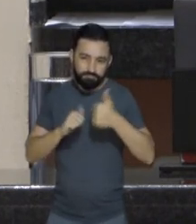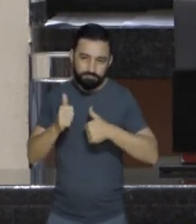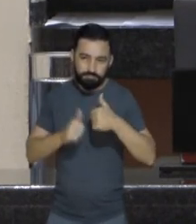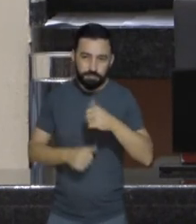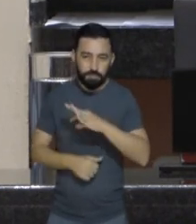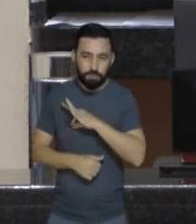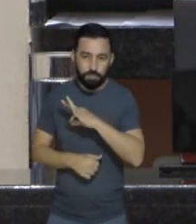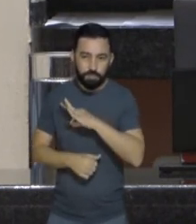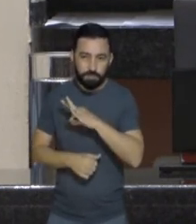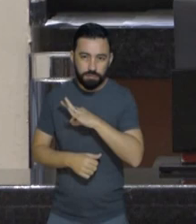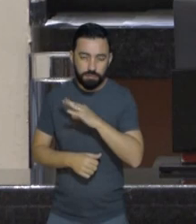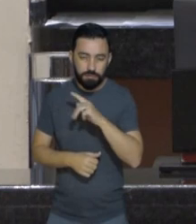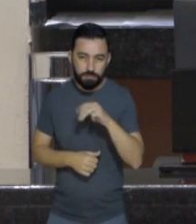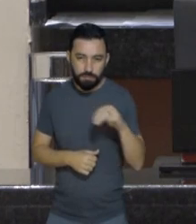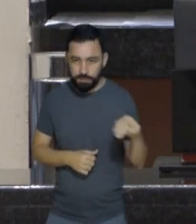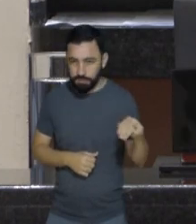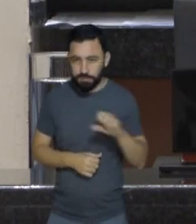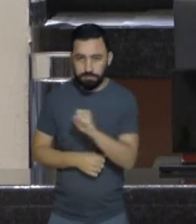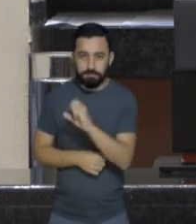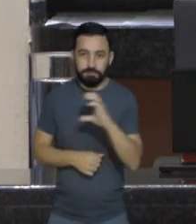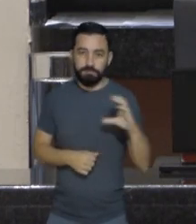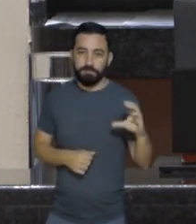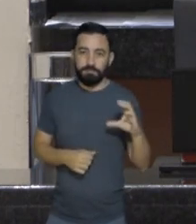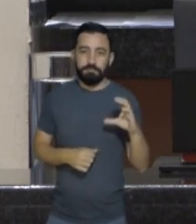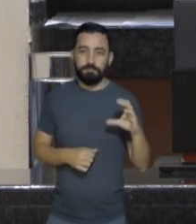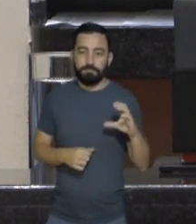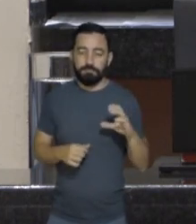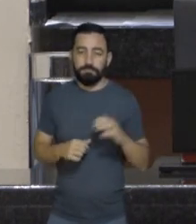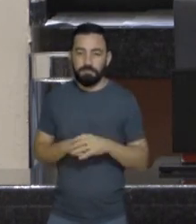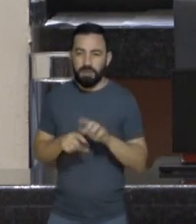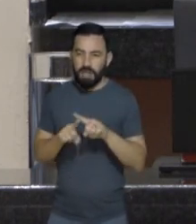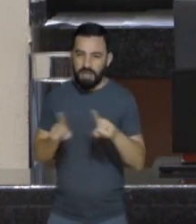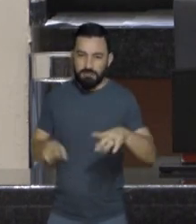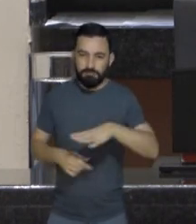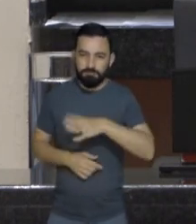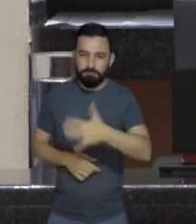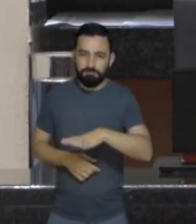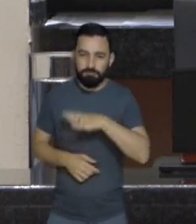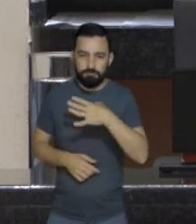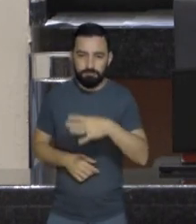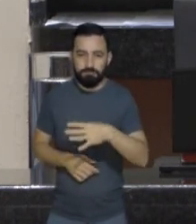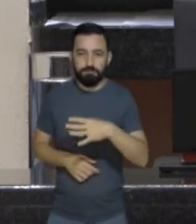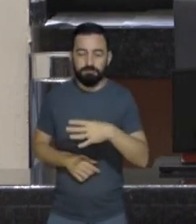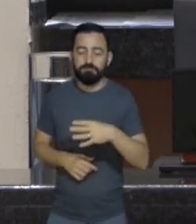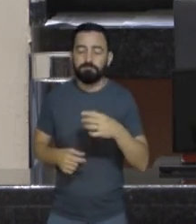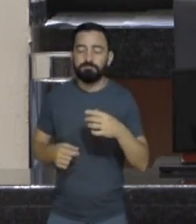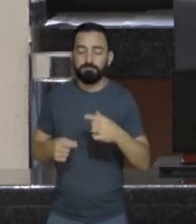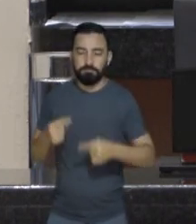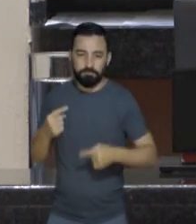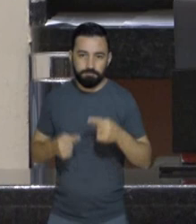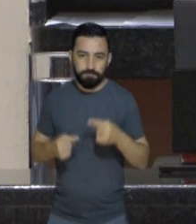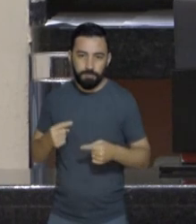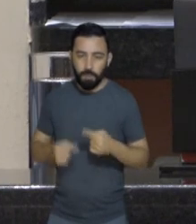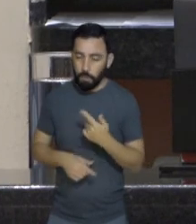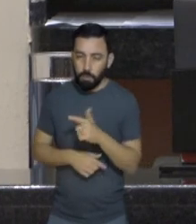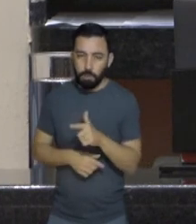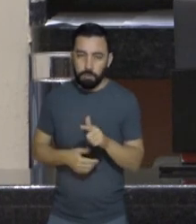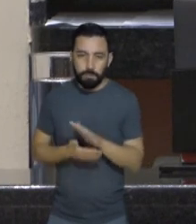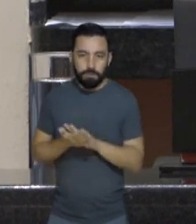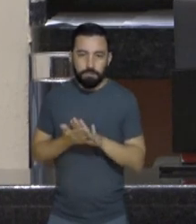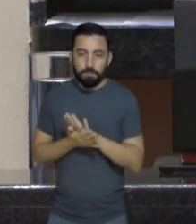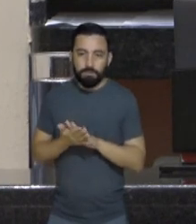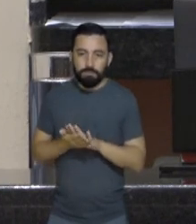Polícia Militar de Santa Catarina por ato de bravura em discussão, não havendo quem